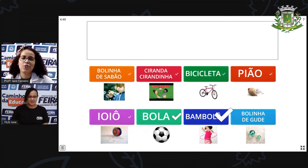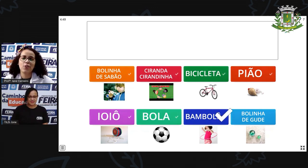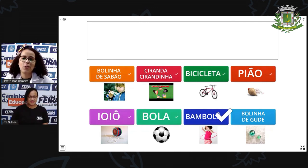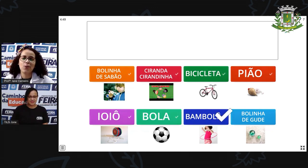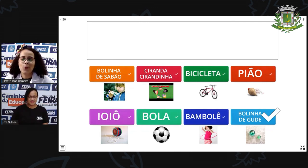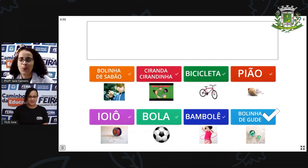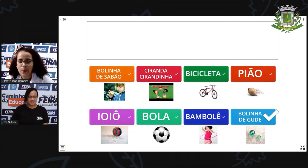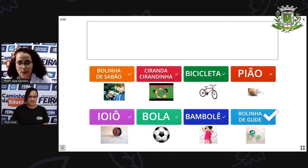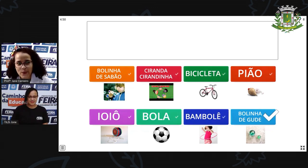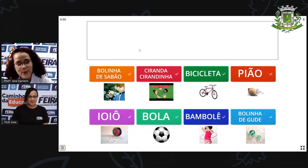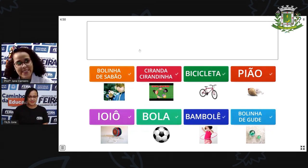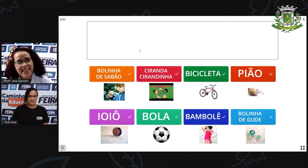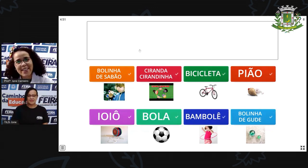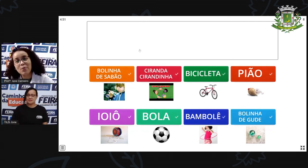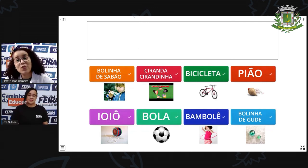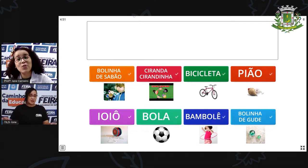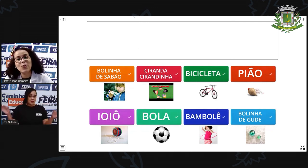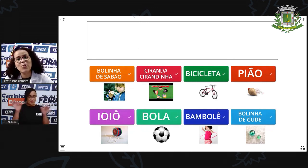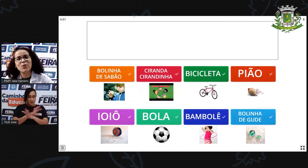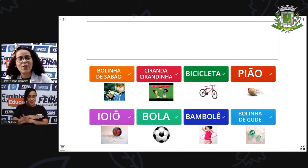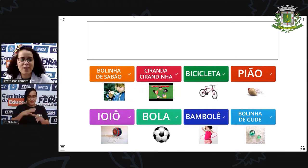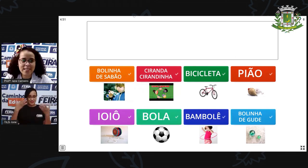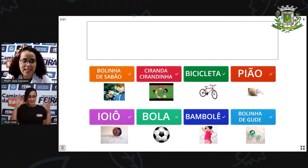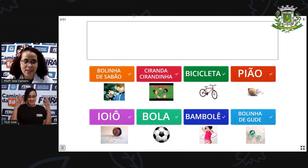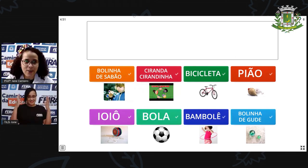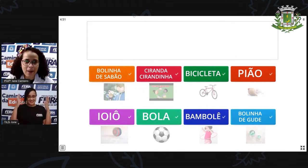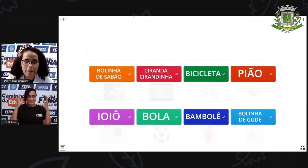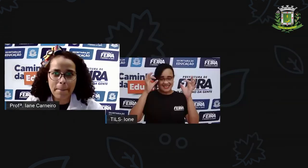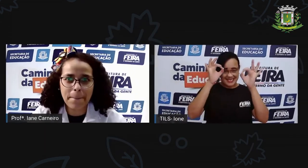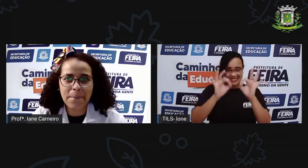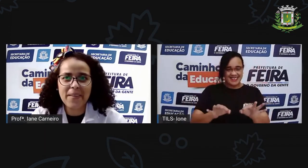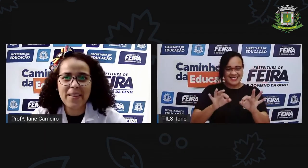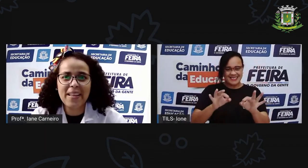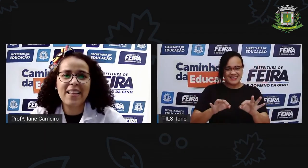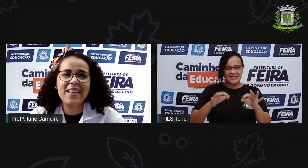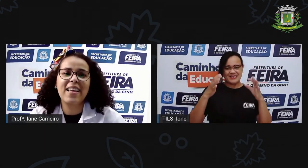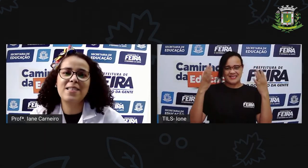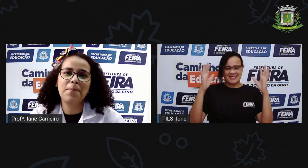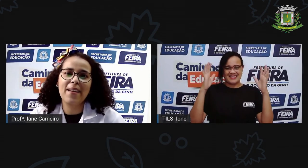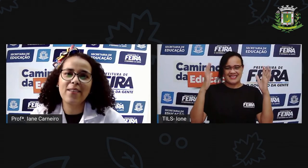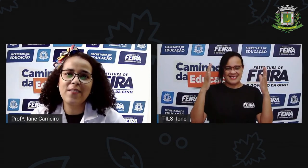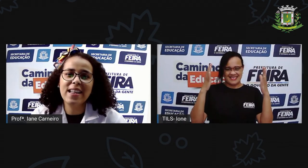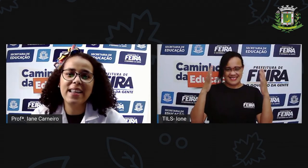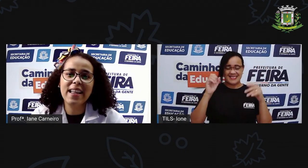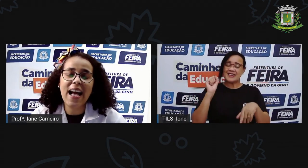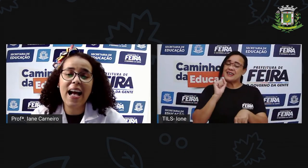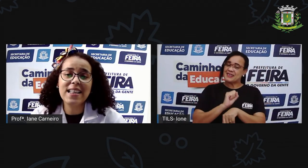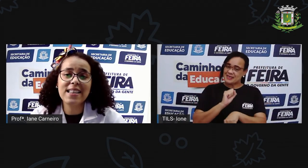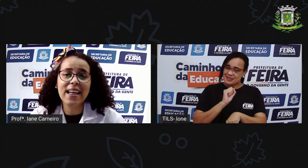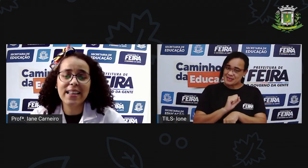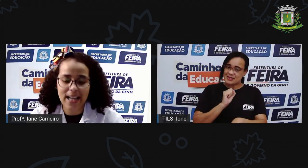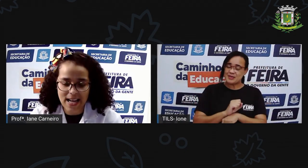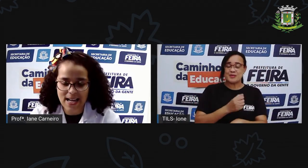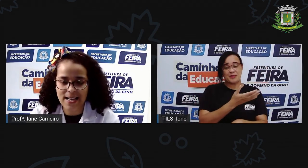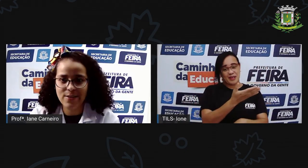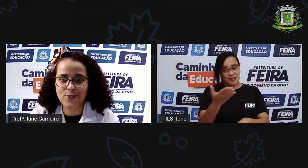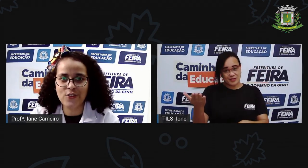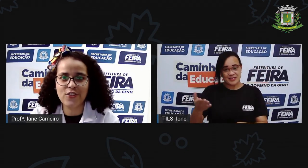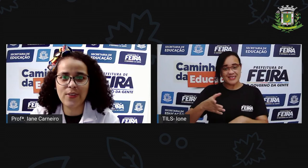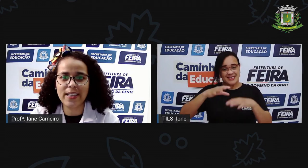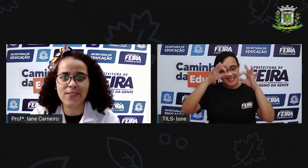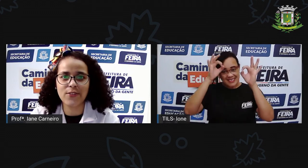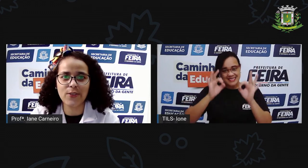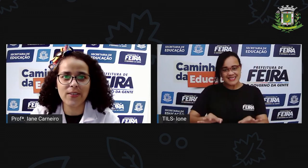Show! Pronto. Acertamos tudo. E você acertou? Espero que você tenha acertado